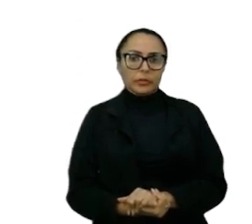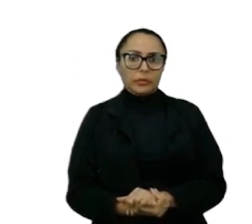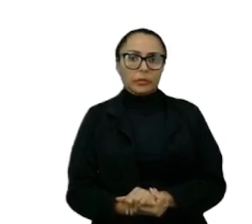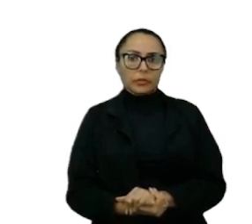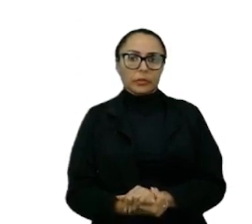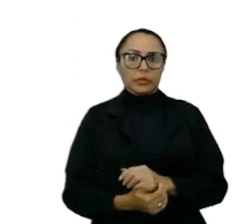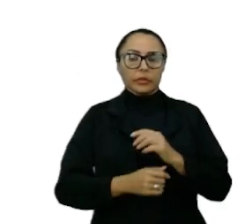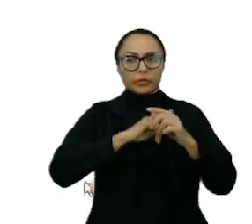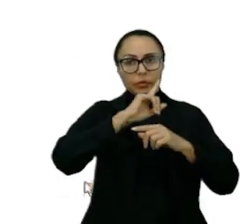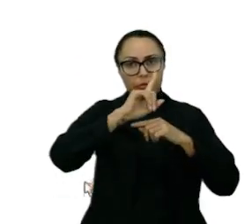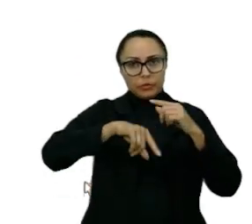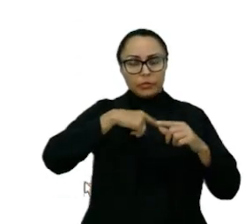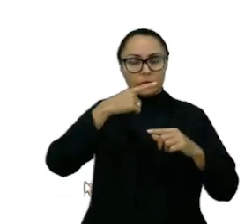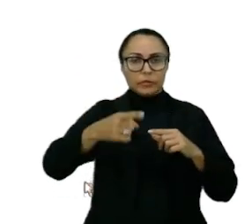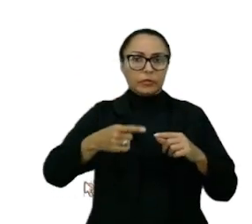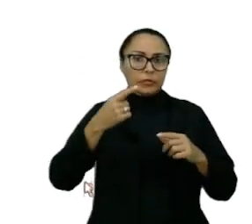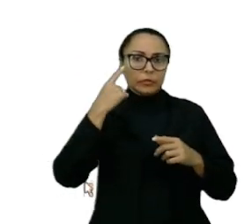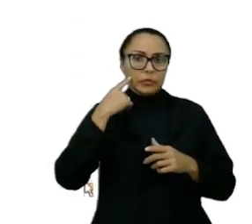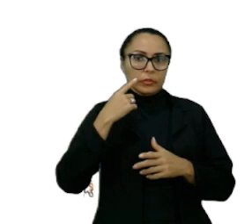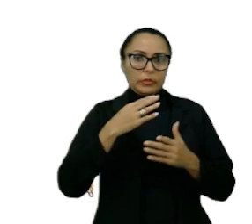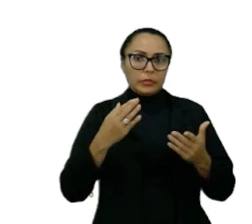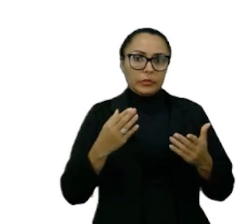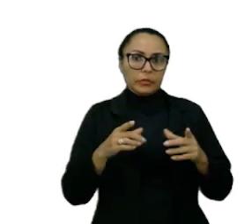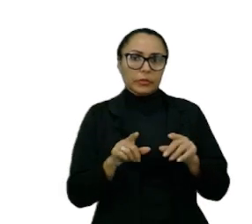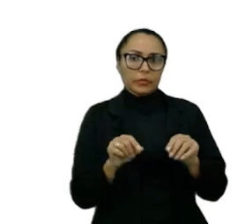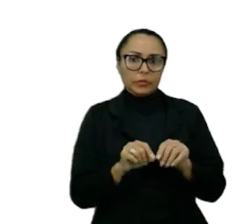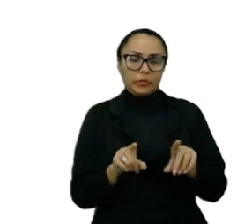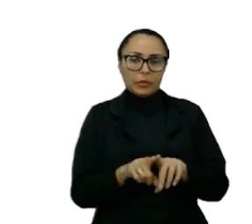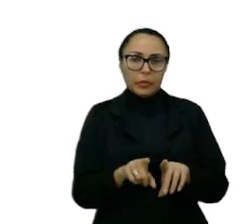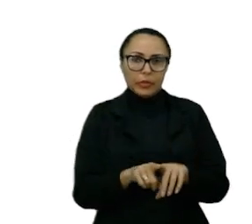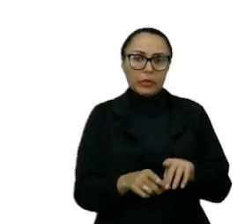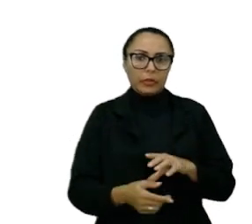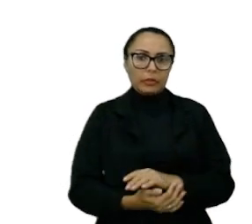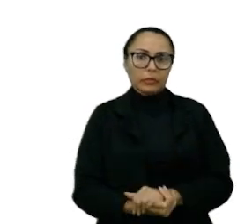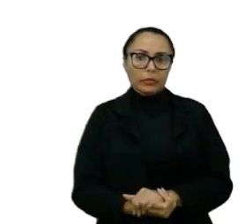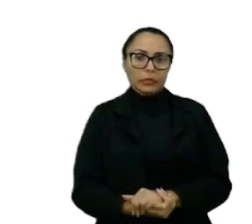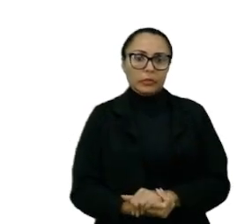Após isso, feita a auditoria